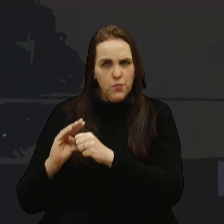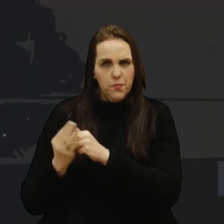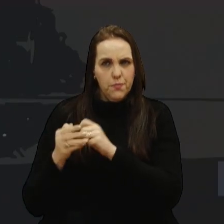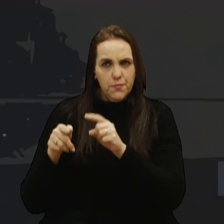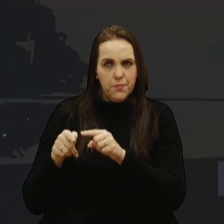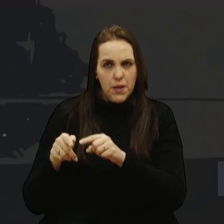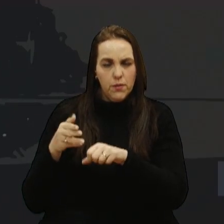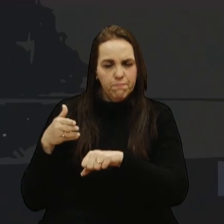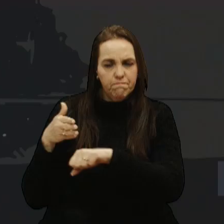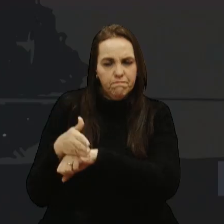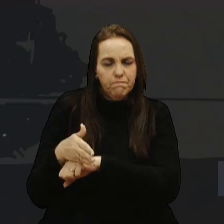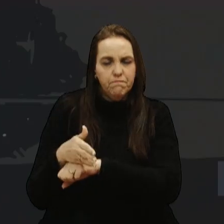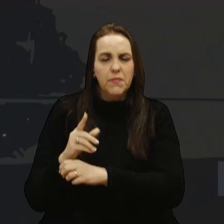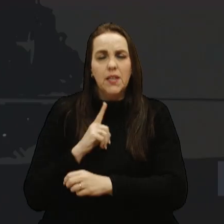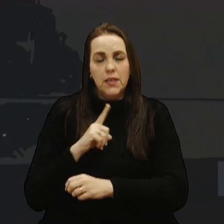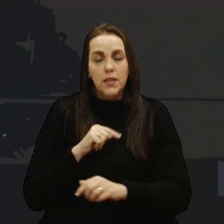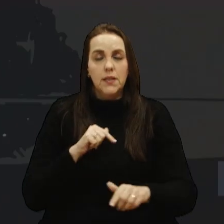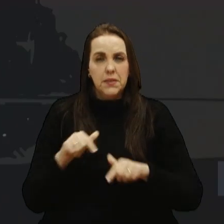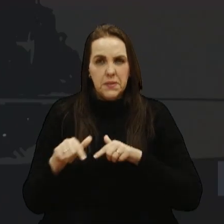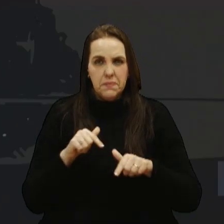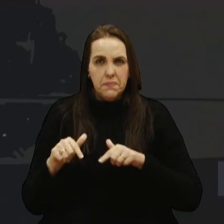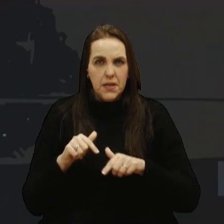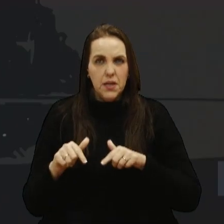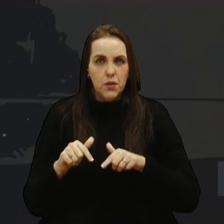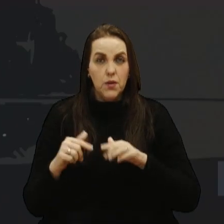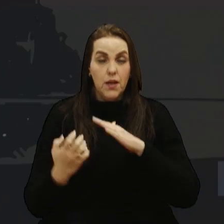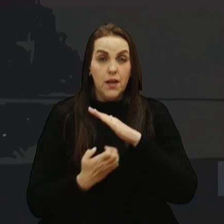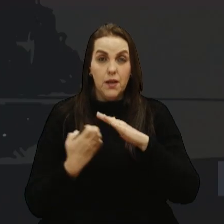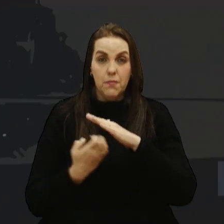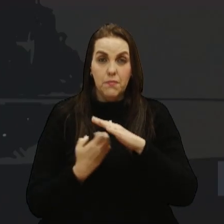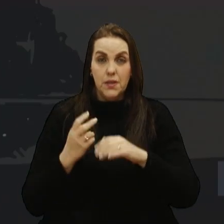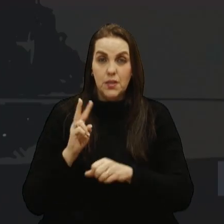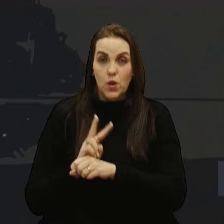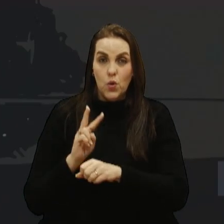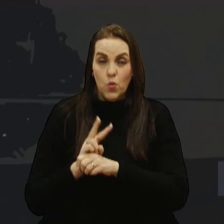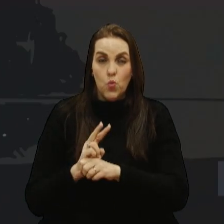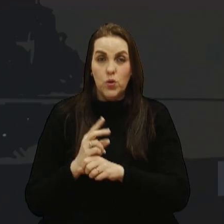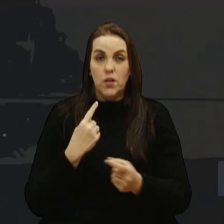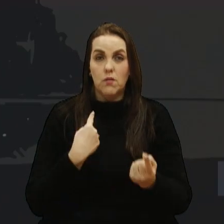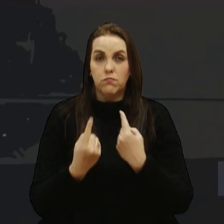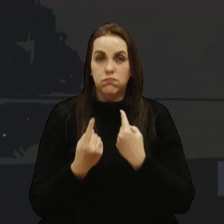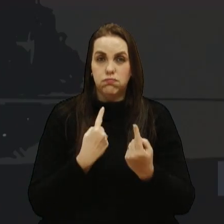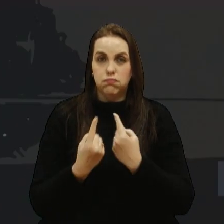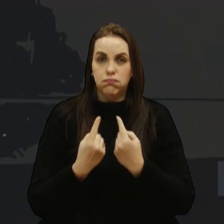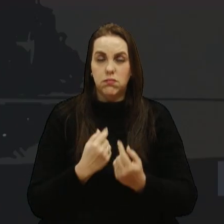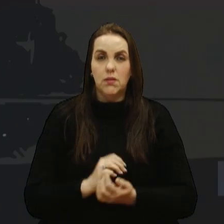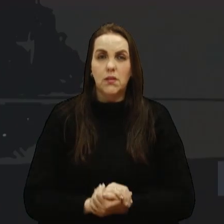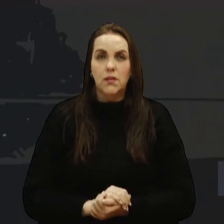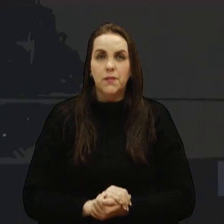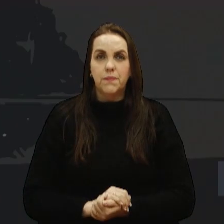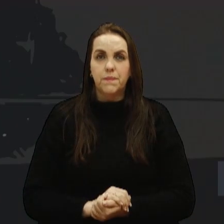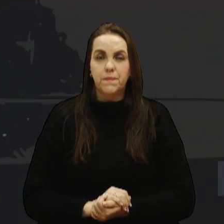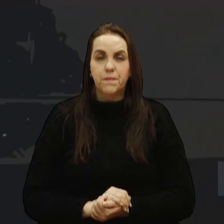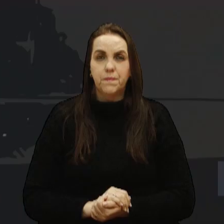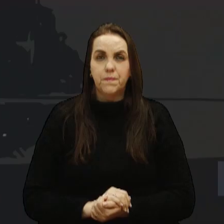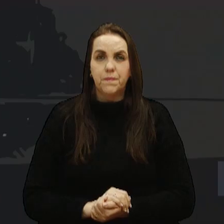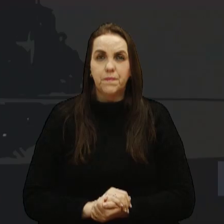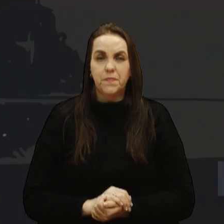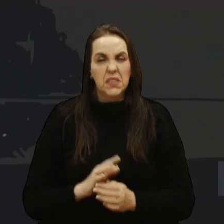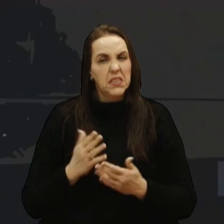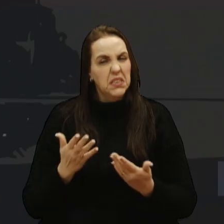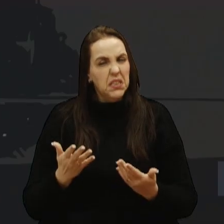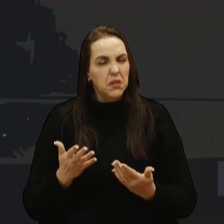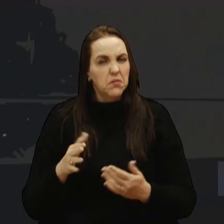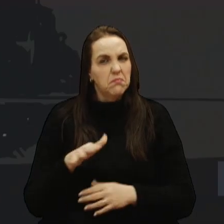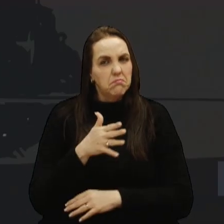um trabalho da empresa que cuida das rodovias, e então